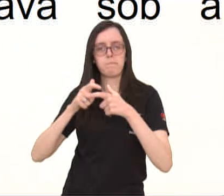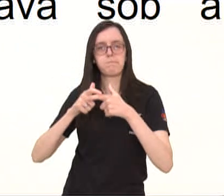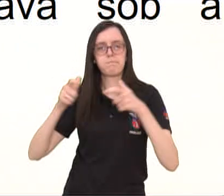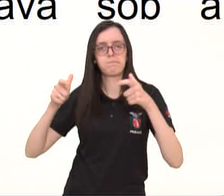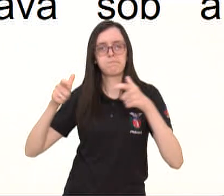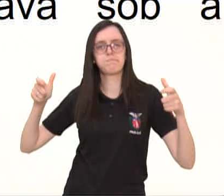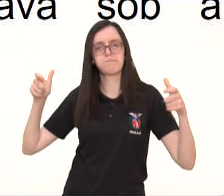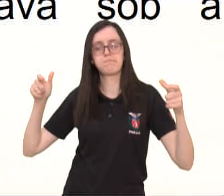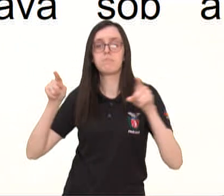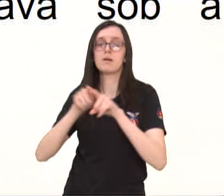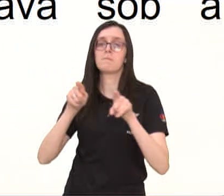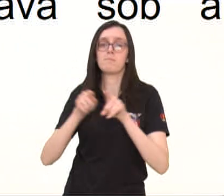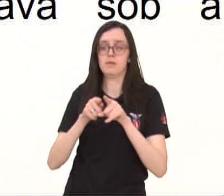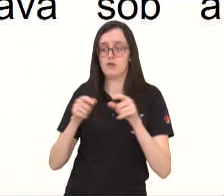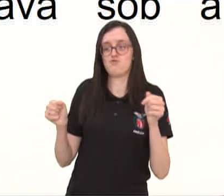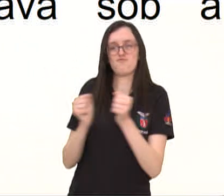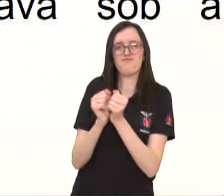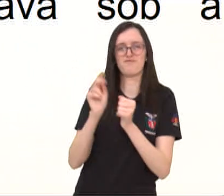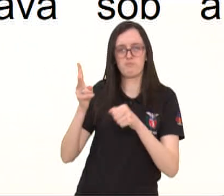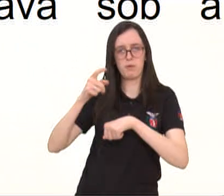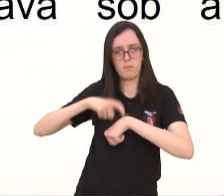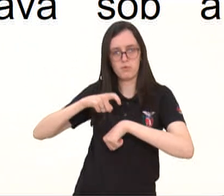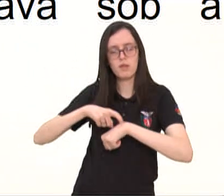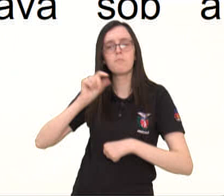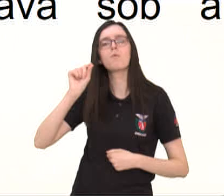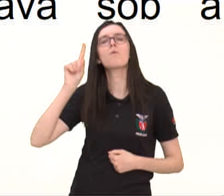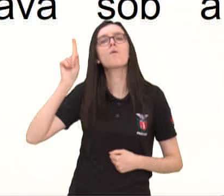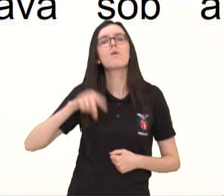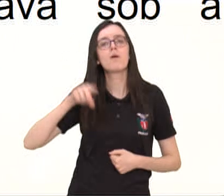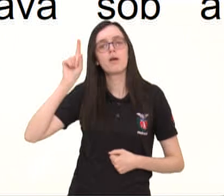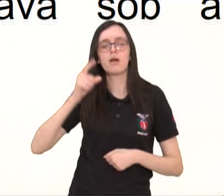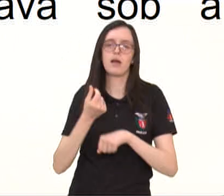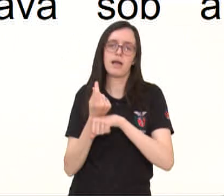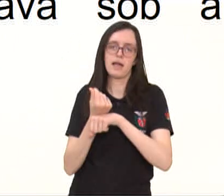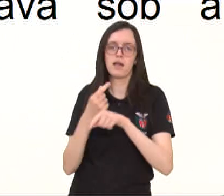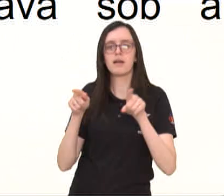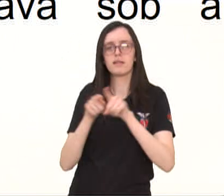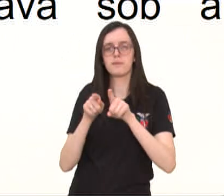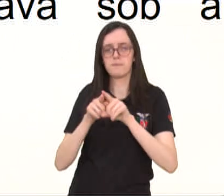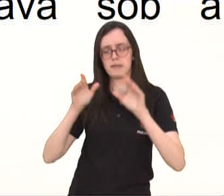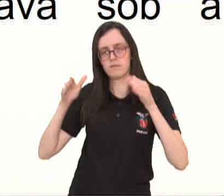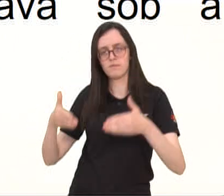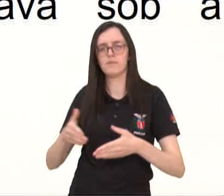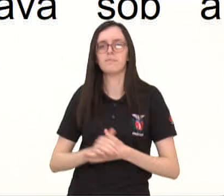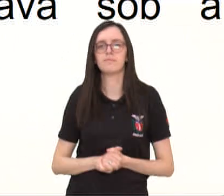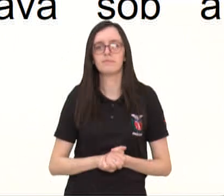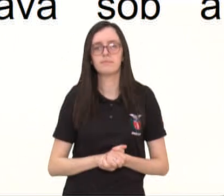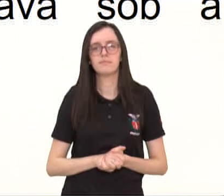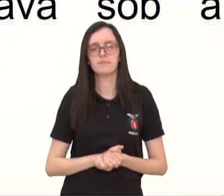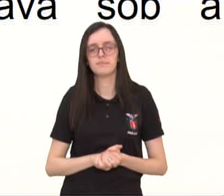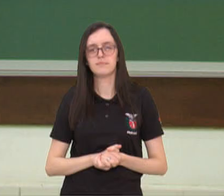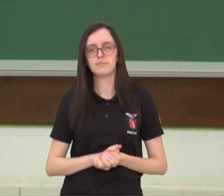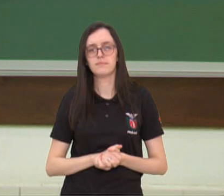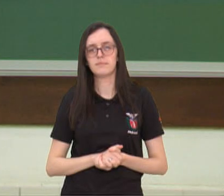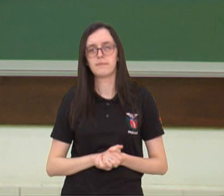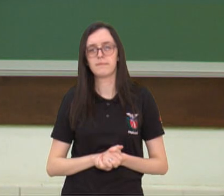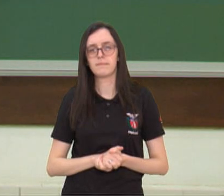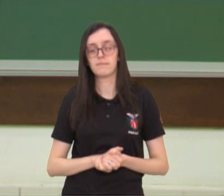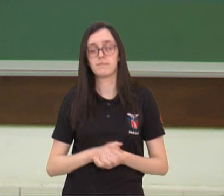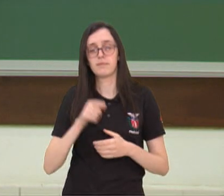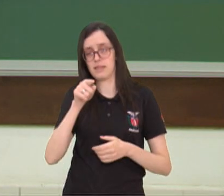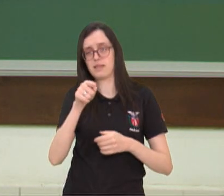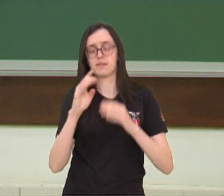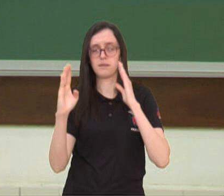aumentasse e junto com isso também a questão econômica em si. Então, nesse